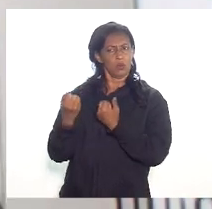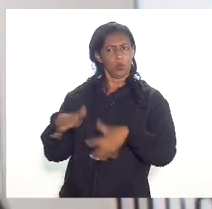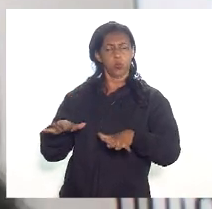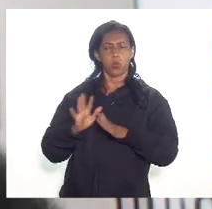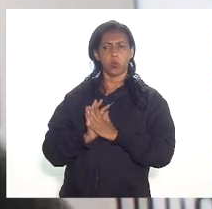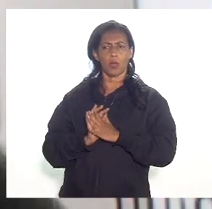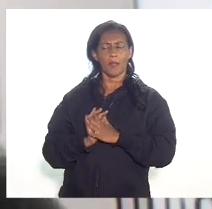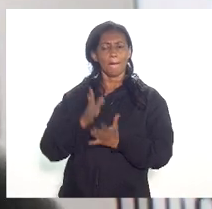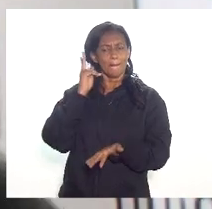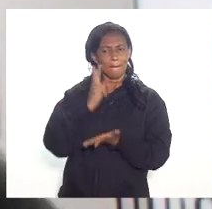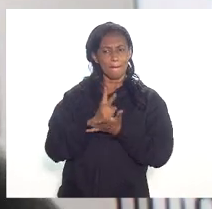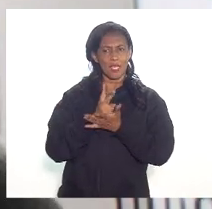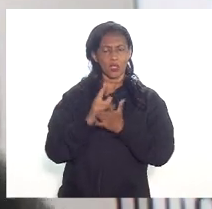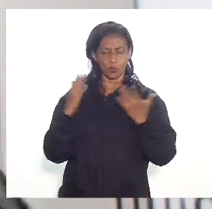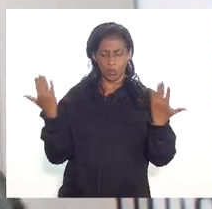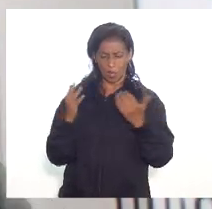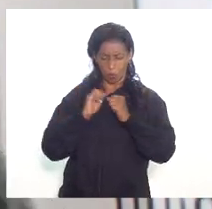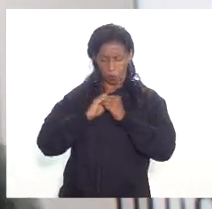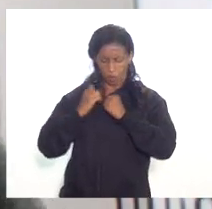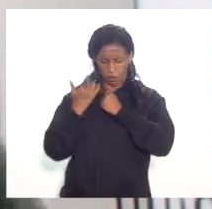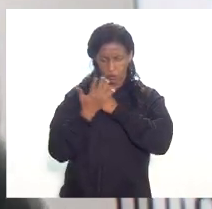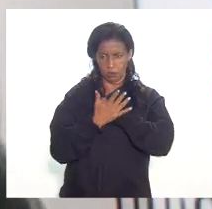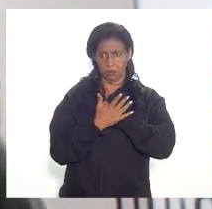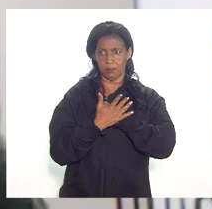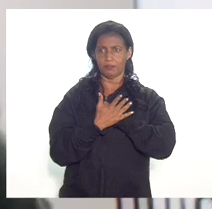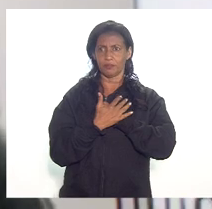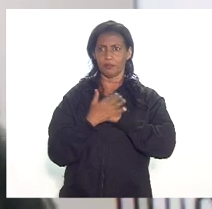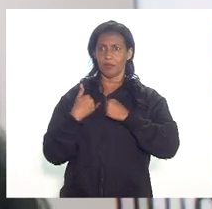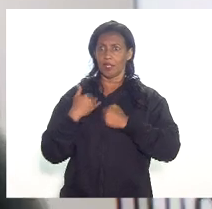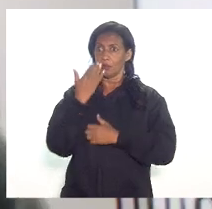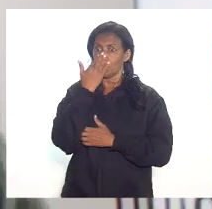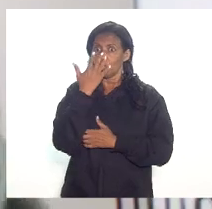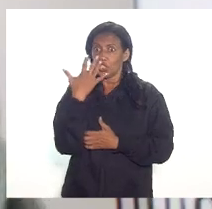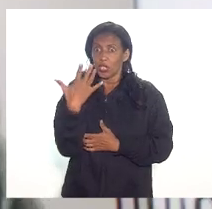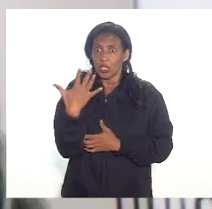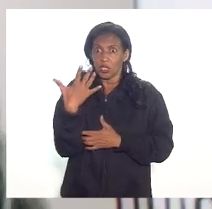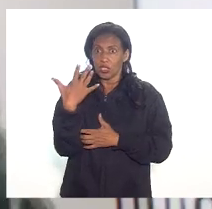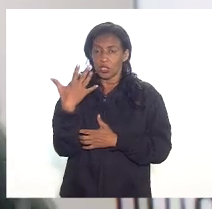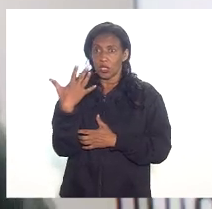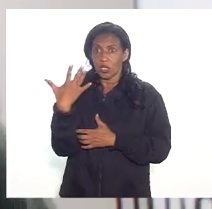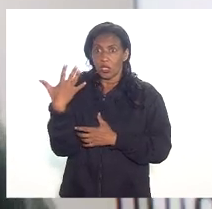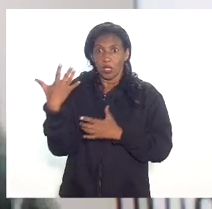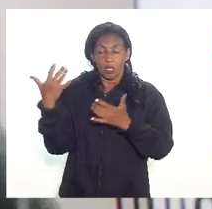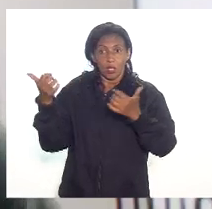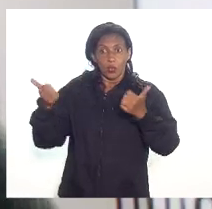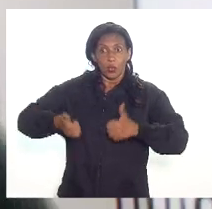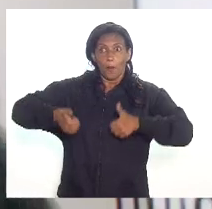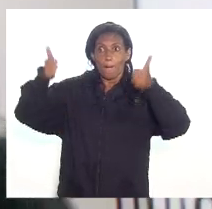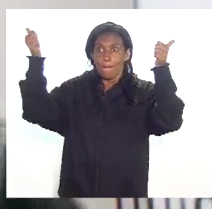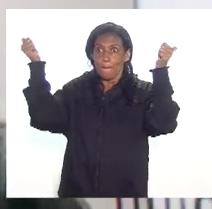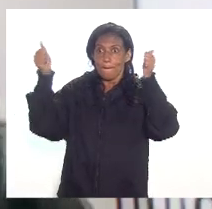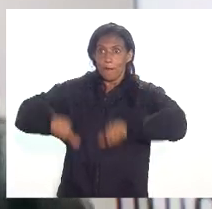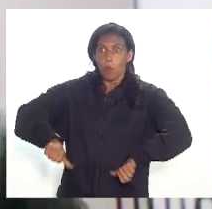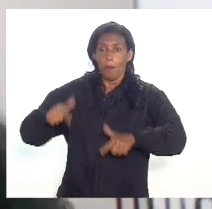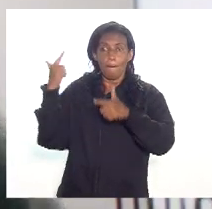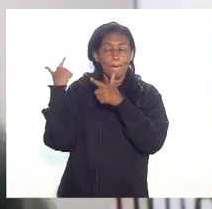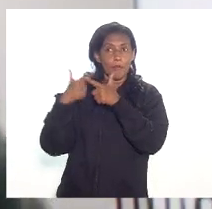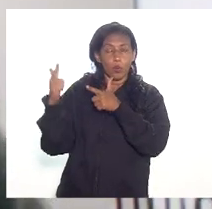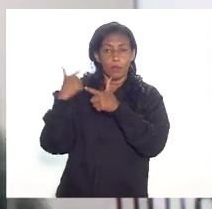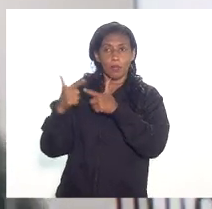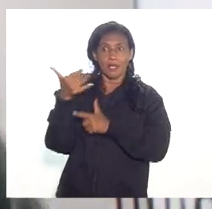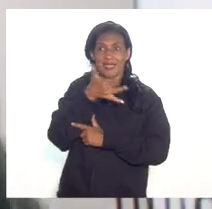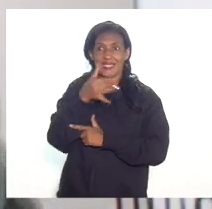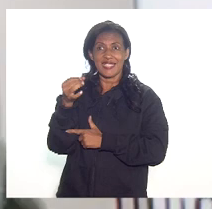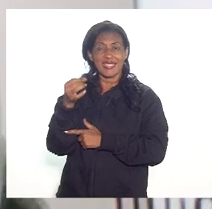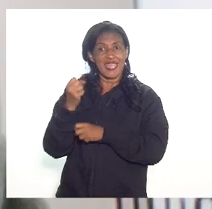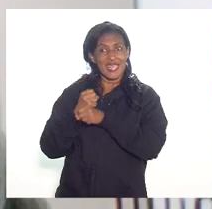agora durante a pandemia não querem encarar que nós estamos diante da maior tragédia humanitária dos últimos 100 anos só no Brasil